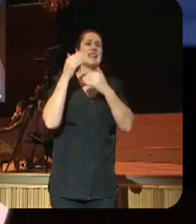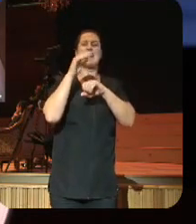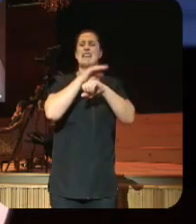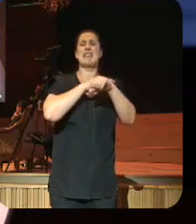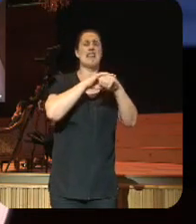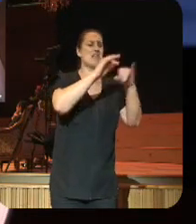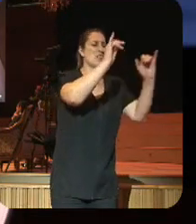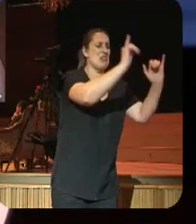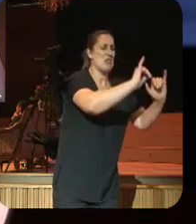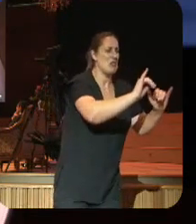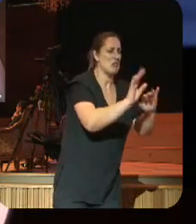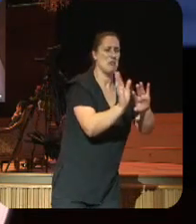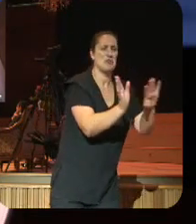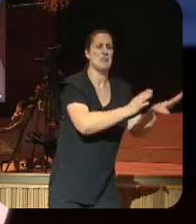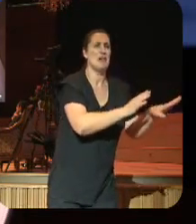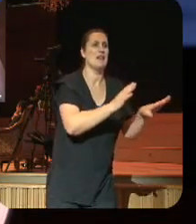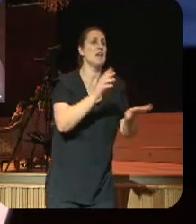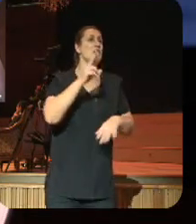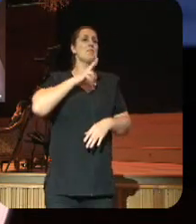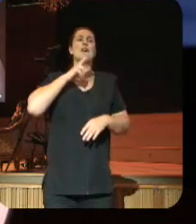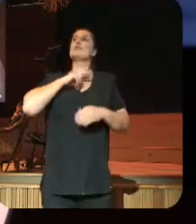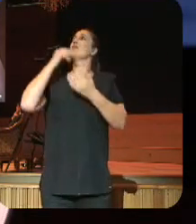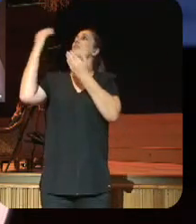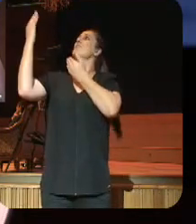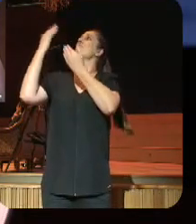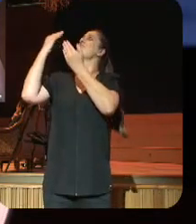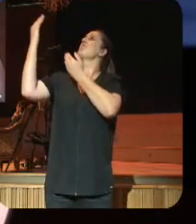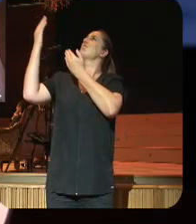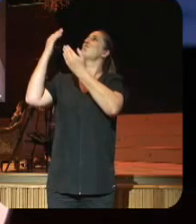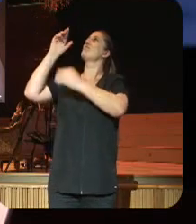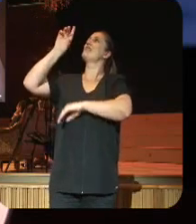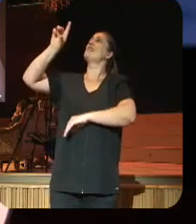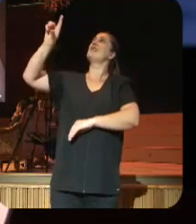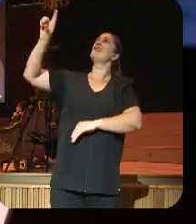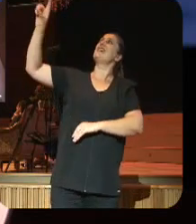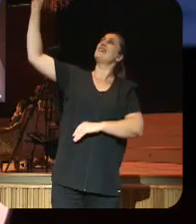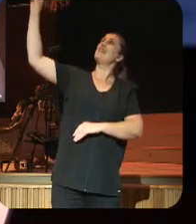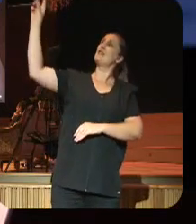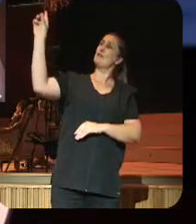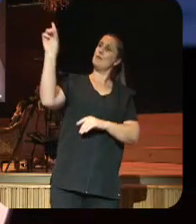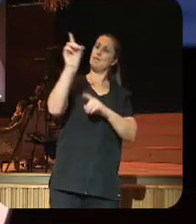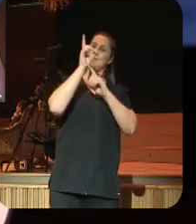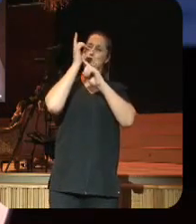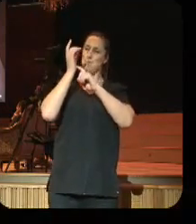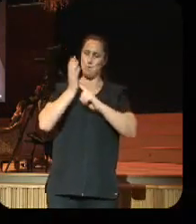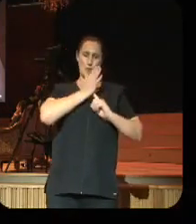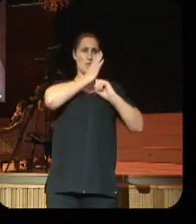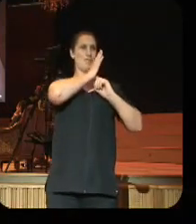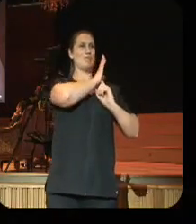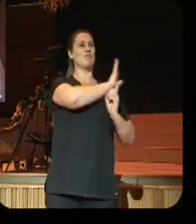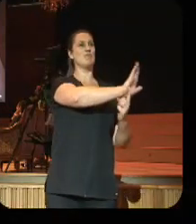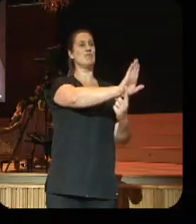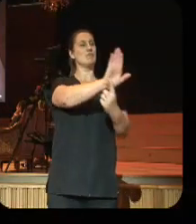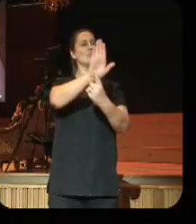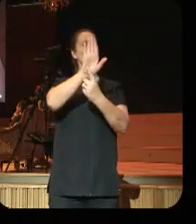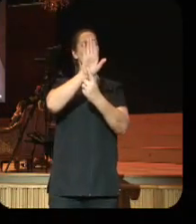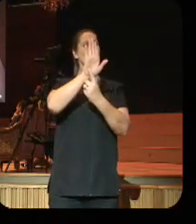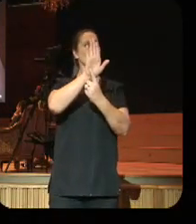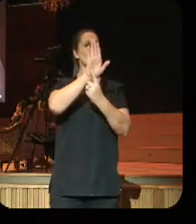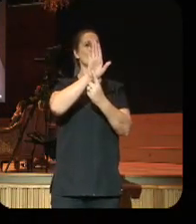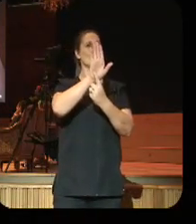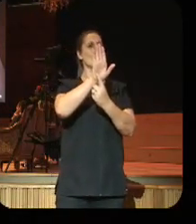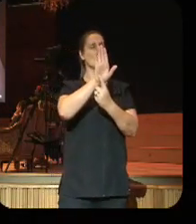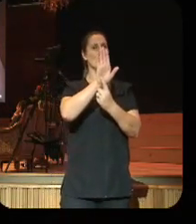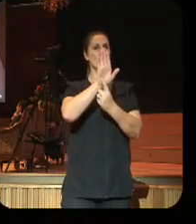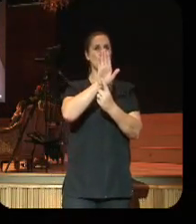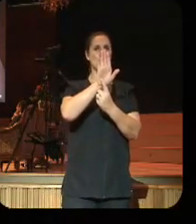outro interlocutor. Ele mesmo vem e se revela. E aquilo que estava difícil na revelação